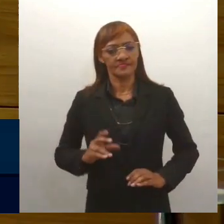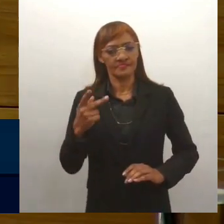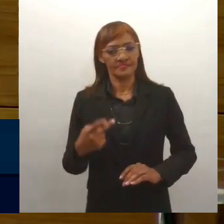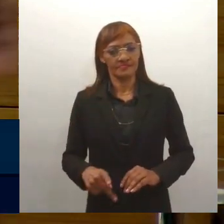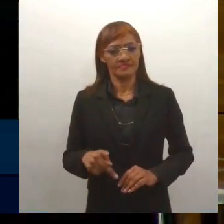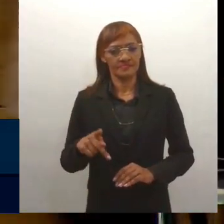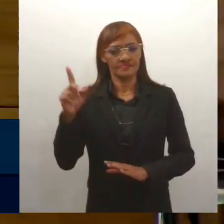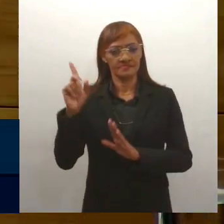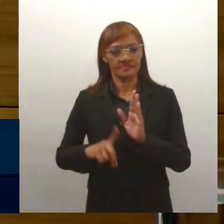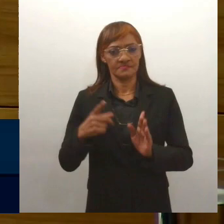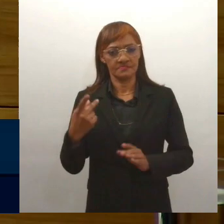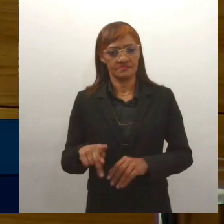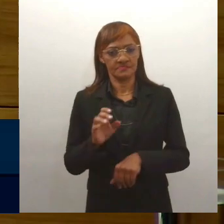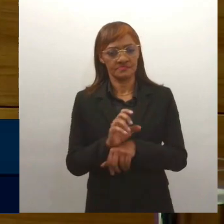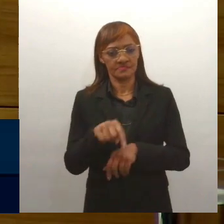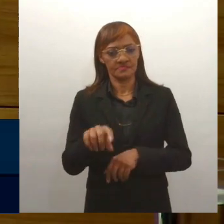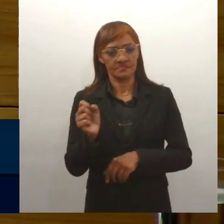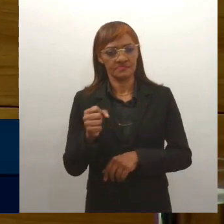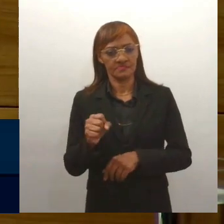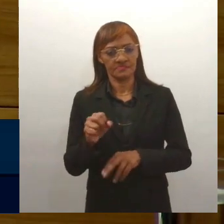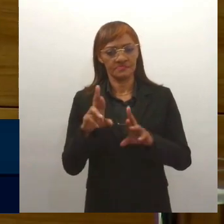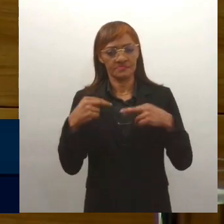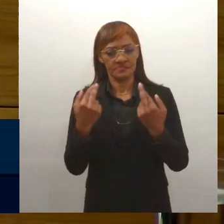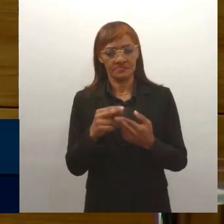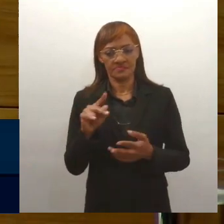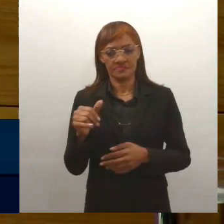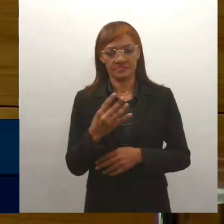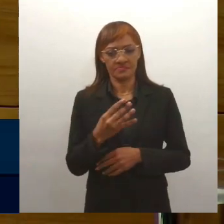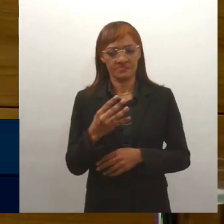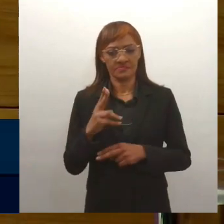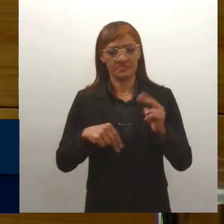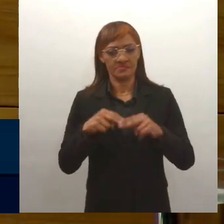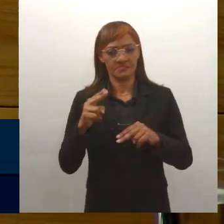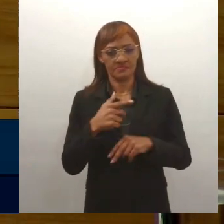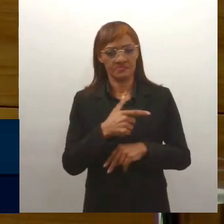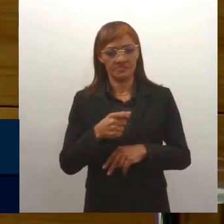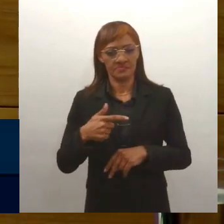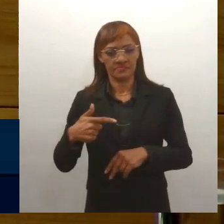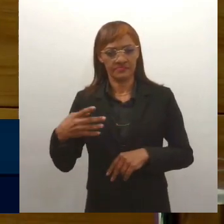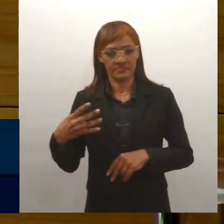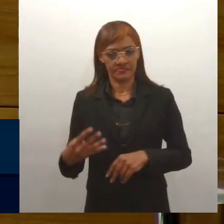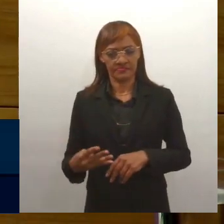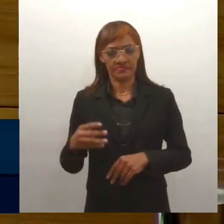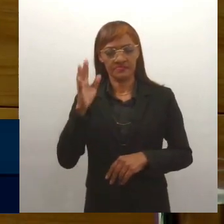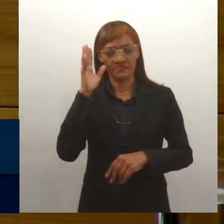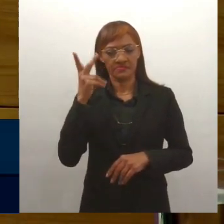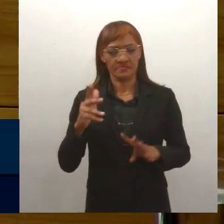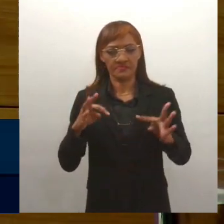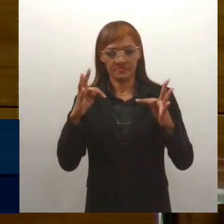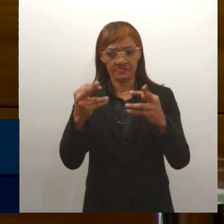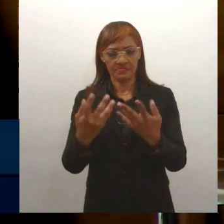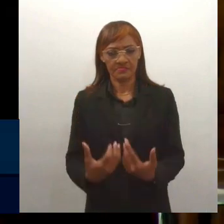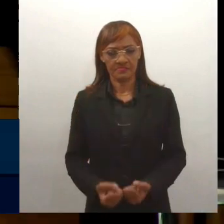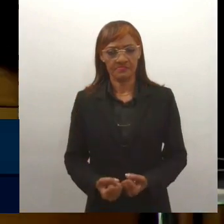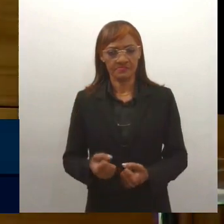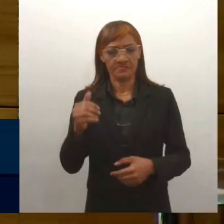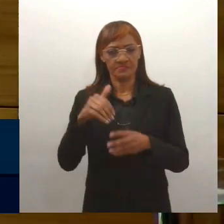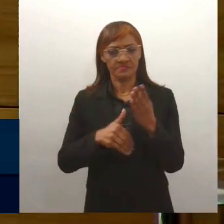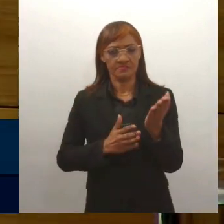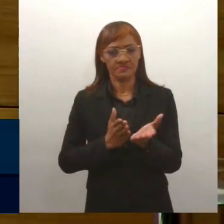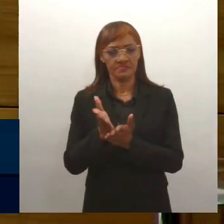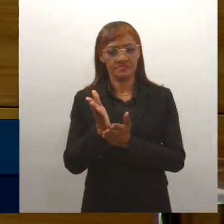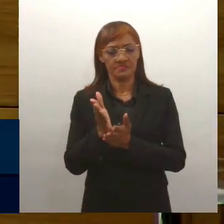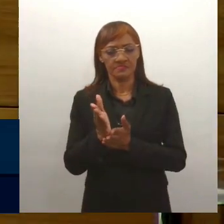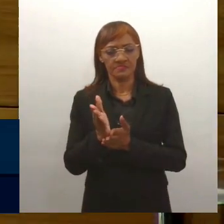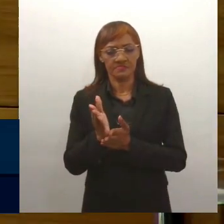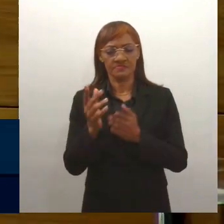4 de junho de 2024, decidem, por unanimidade, aprovar a concessão da Medalha do Mérito da Comunicação